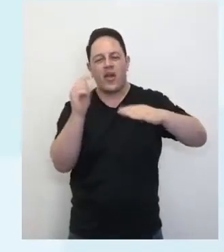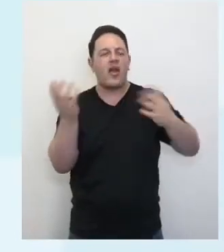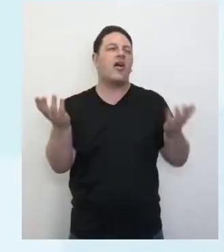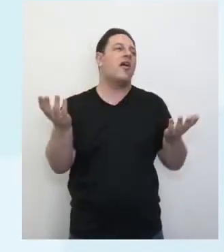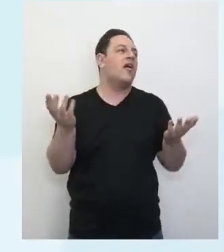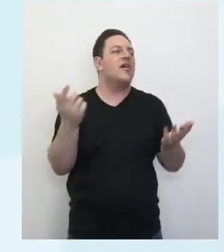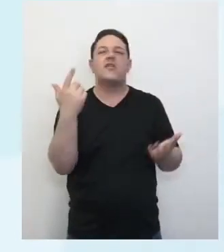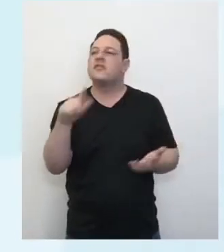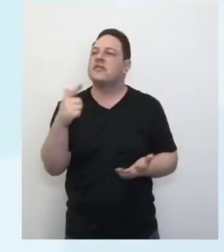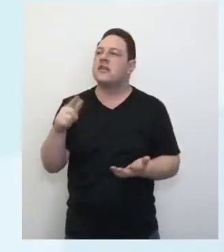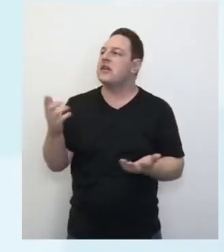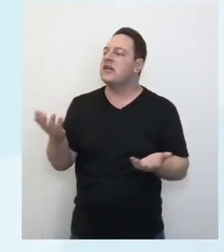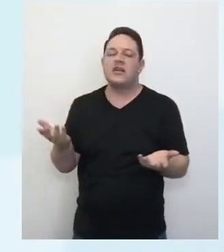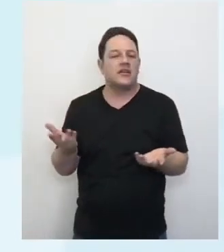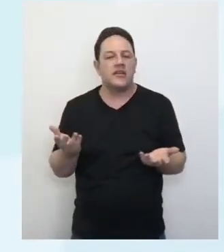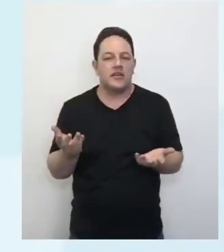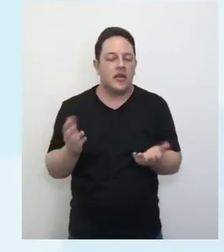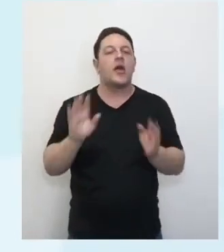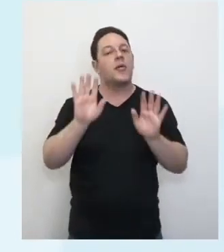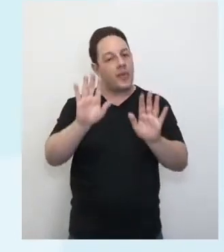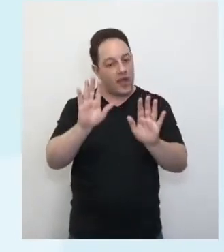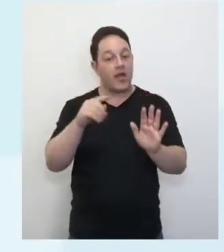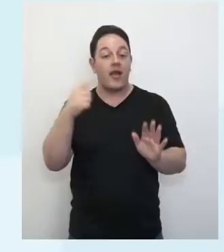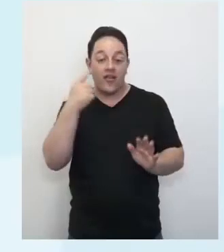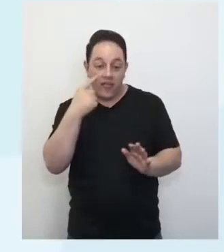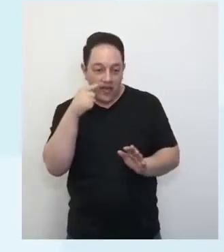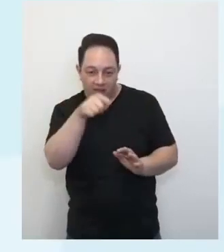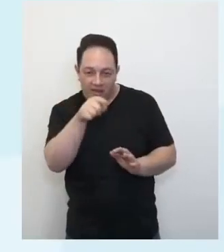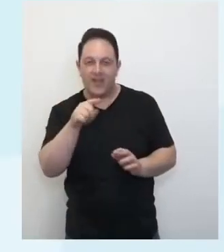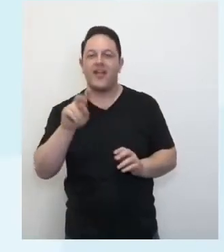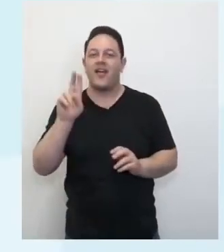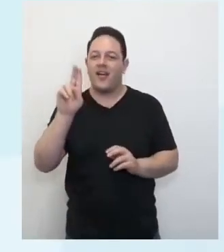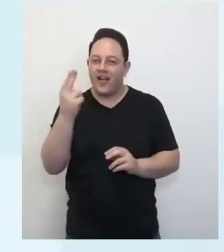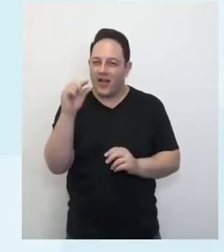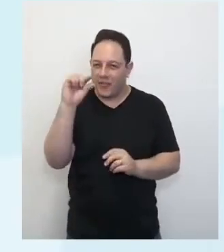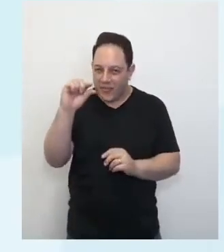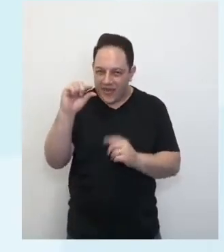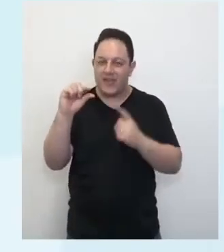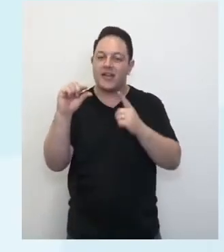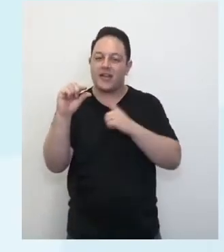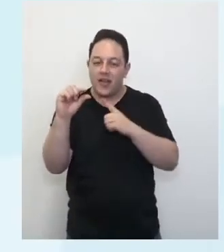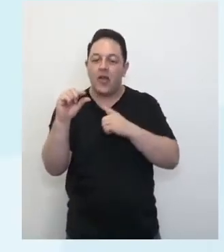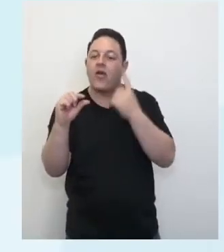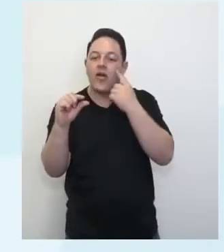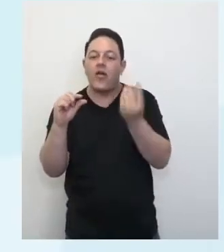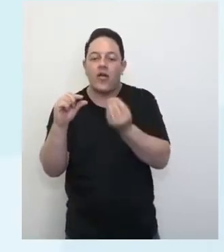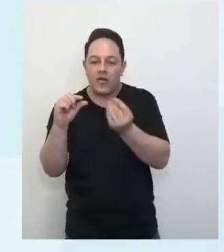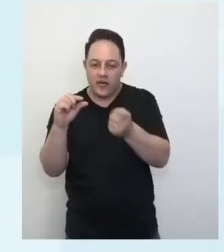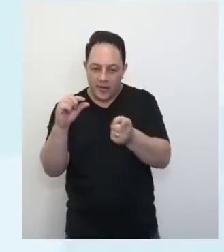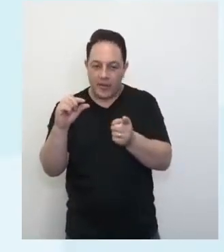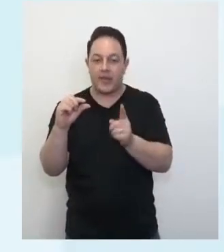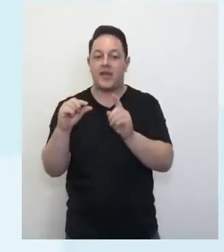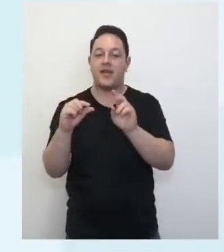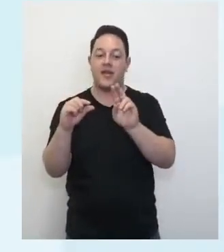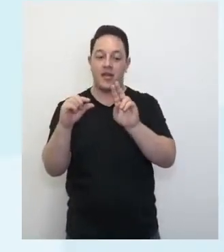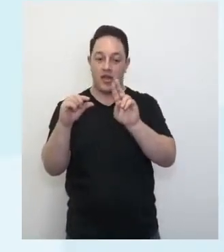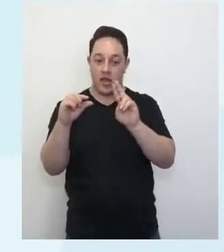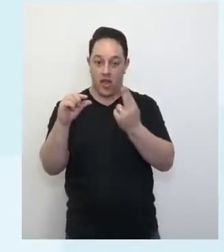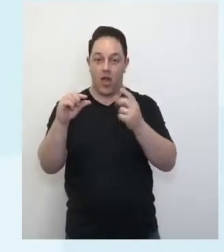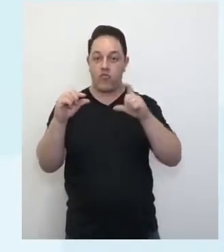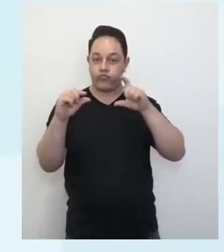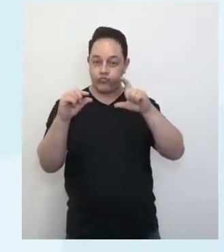tudo bem eu não tenho mas eu sei que este agazinho eu encontro pegando o valor do